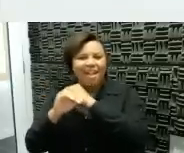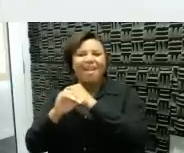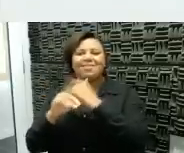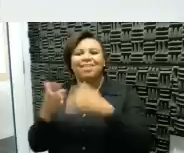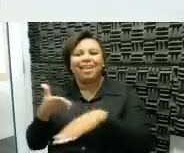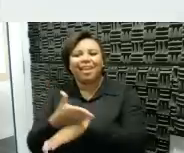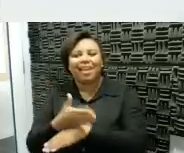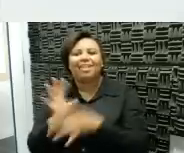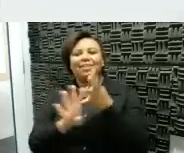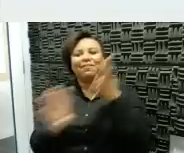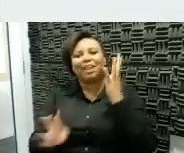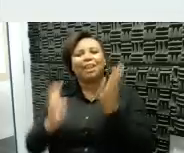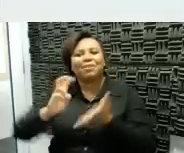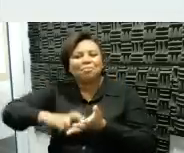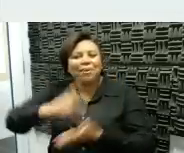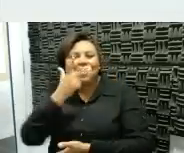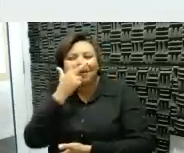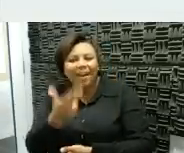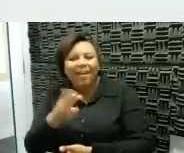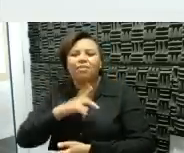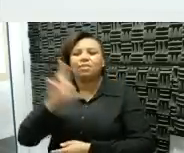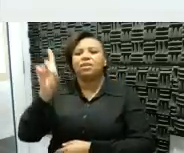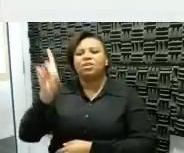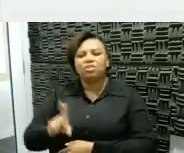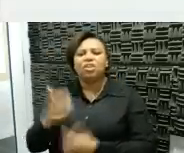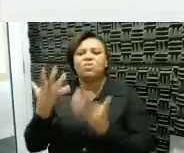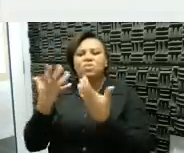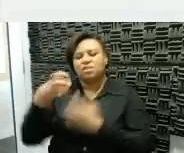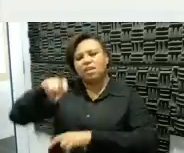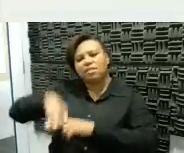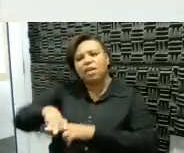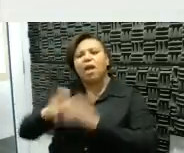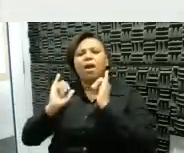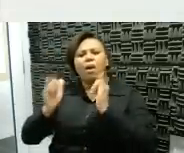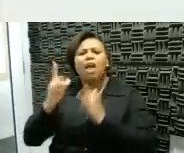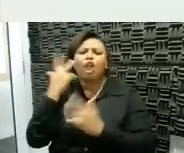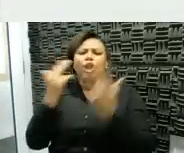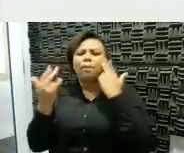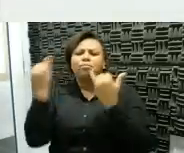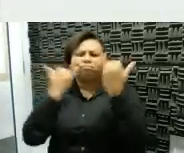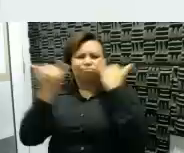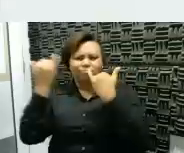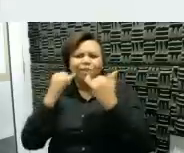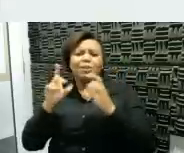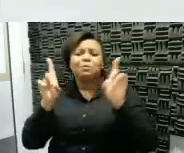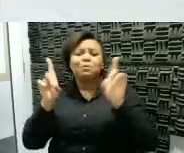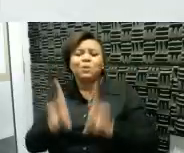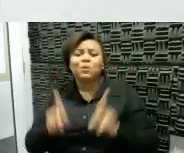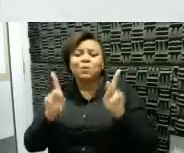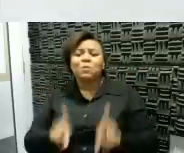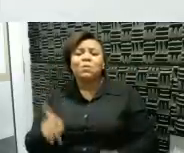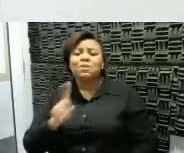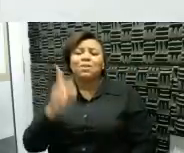todo mundo tem direito a sentar no ônibus isso é comum da gente escutar para de pessoas que normalmente não refletiram bem sobre isso ou não